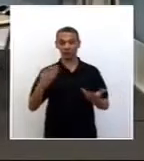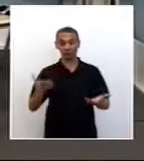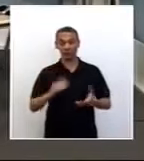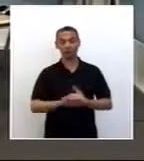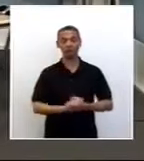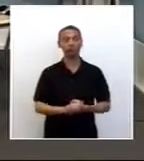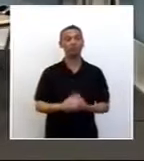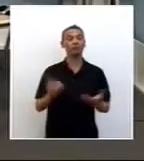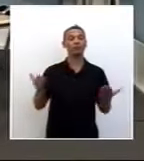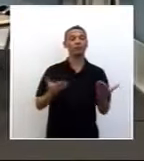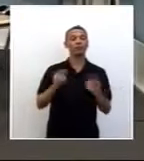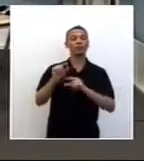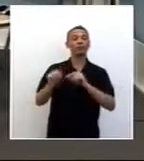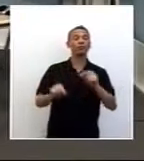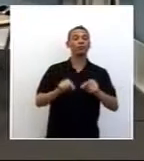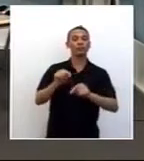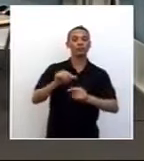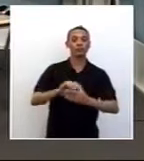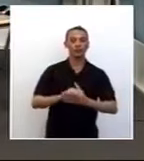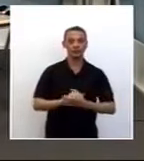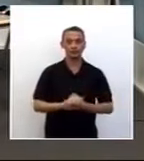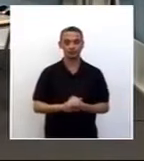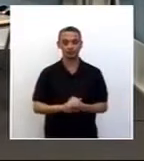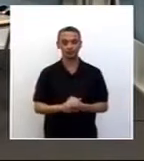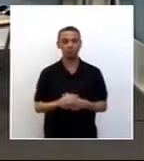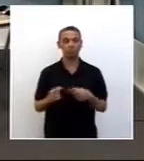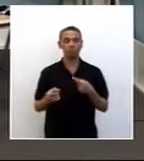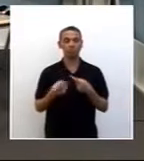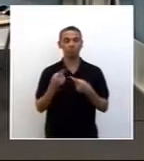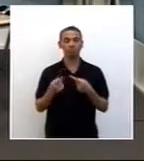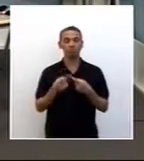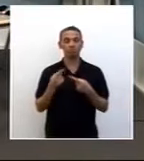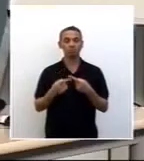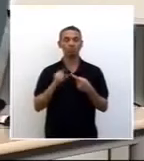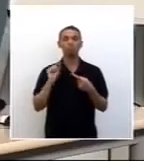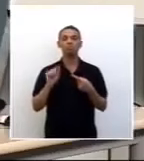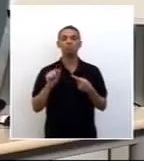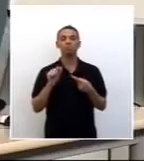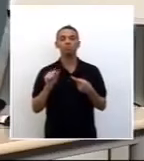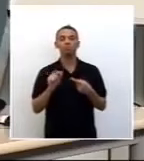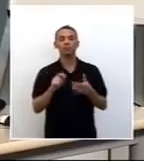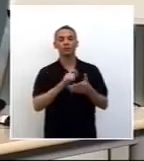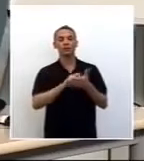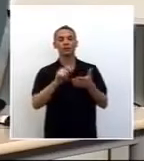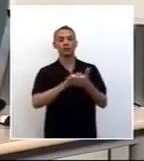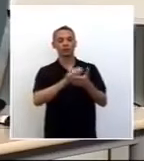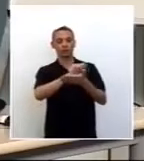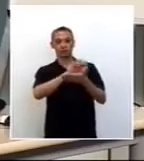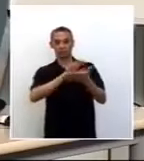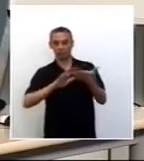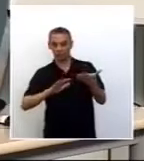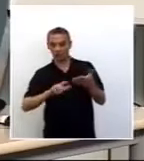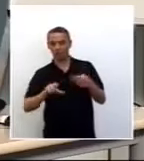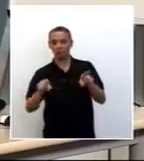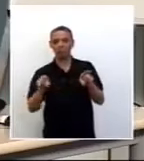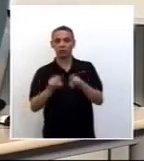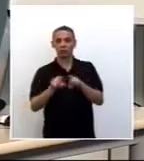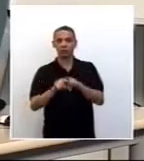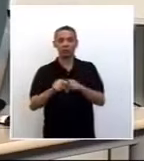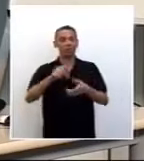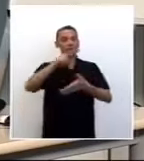Agora nós vamos fazer o nosso primeiro nossa primeira tarefa de estrutura de